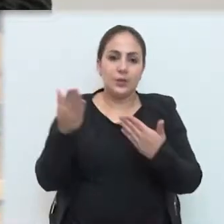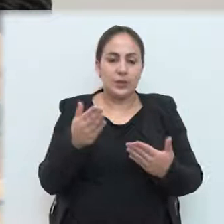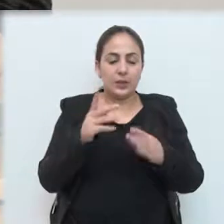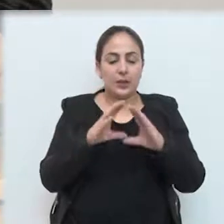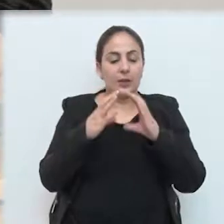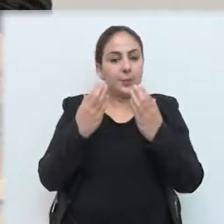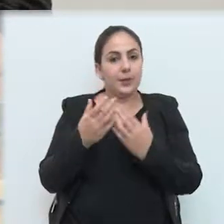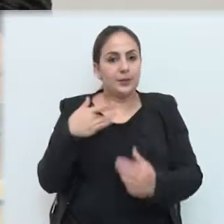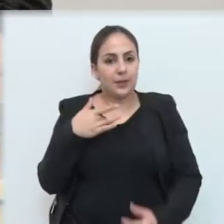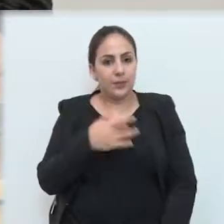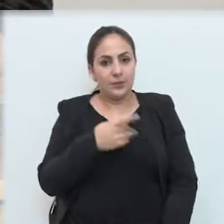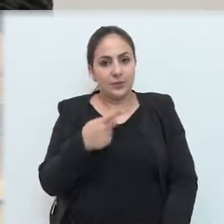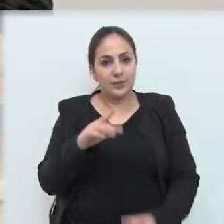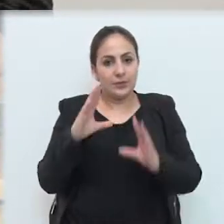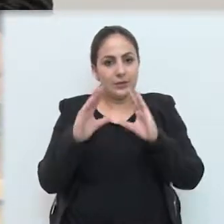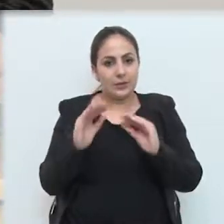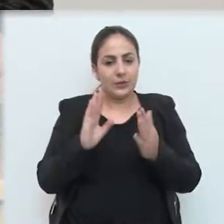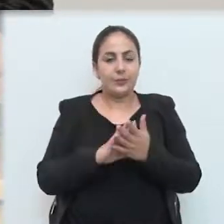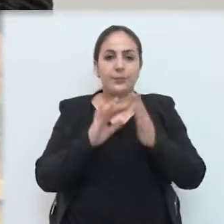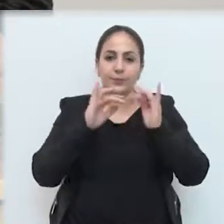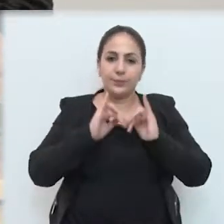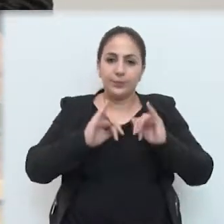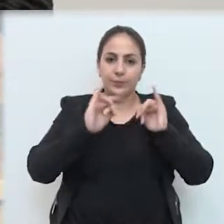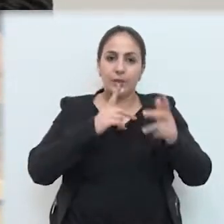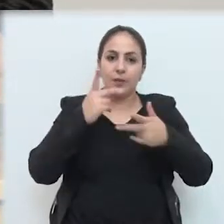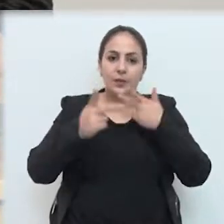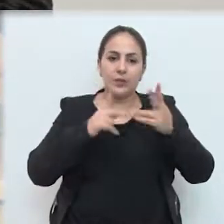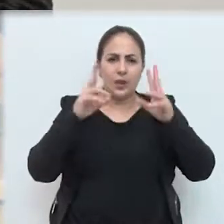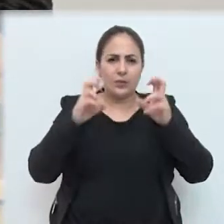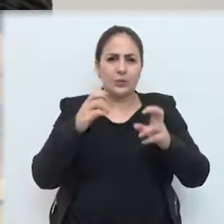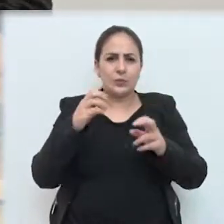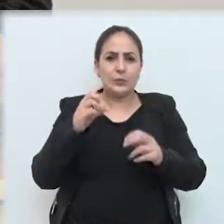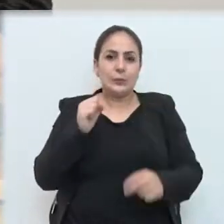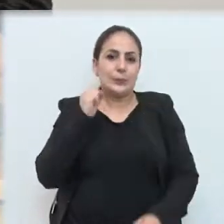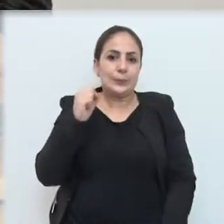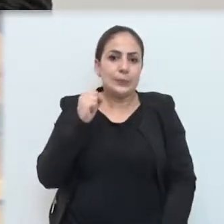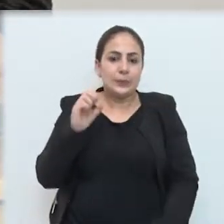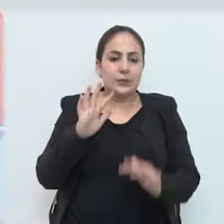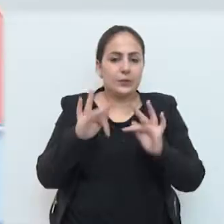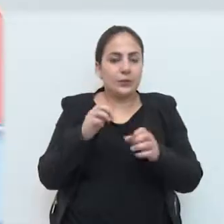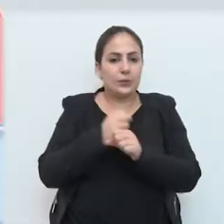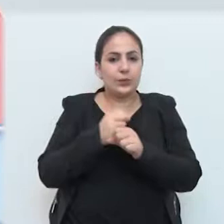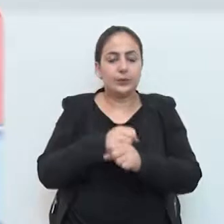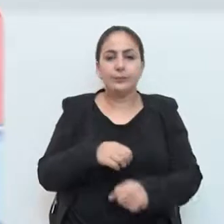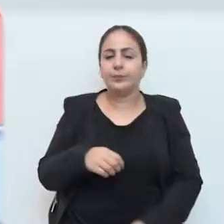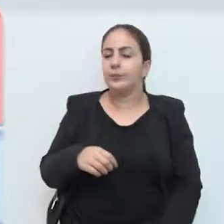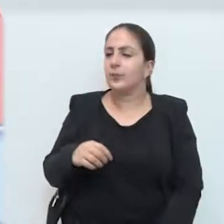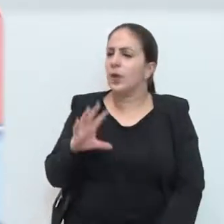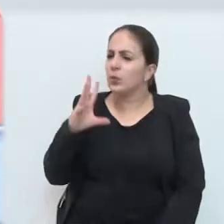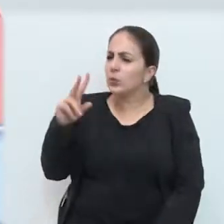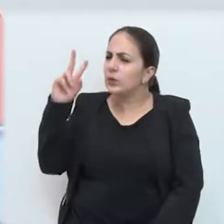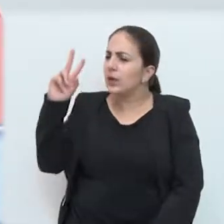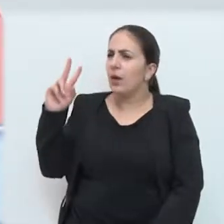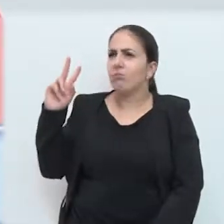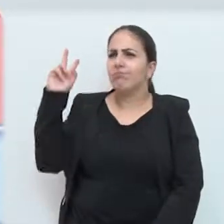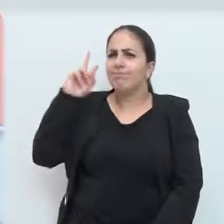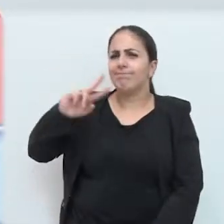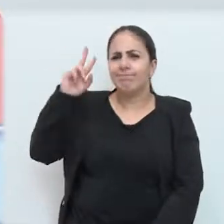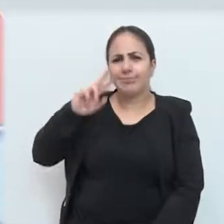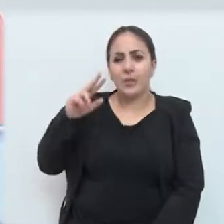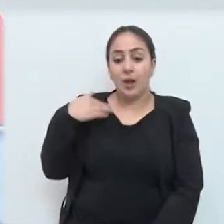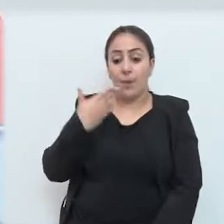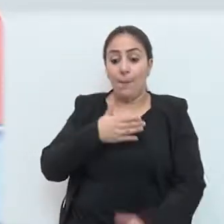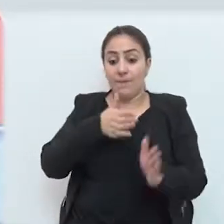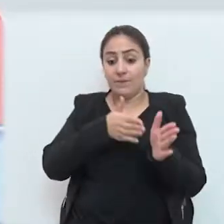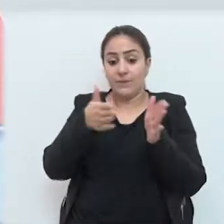vai ao ar esta noite. No programa, ela fala sobre o estresse de fim de ano. Historicamente, é uma fase